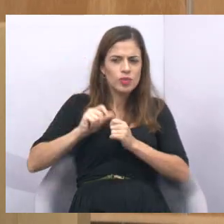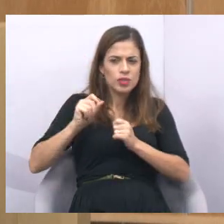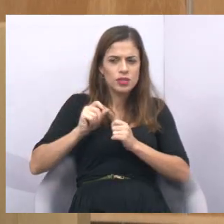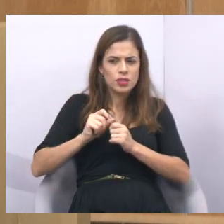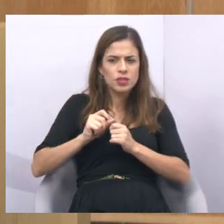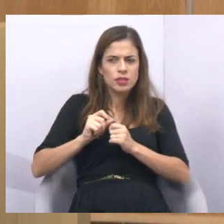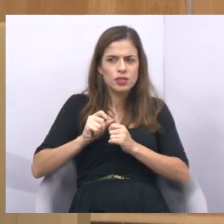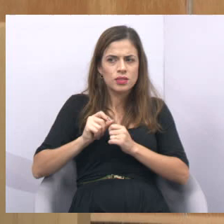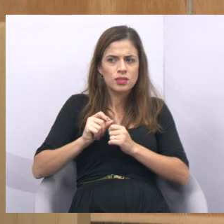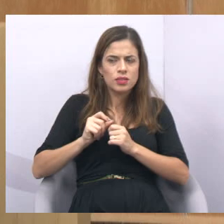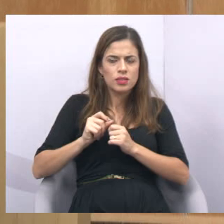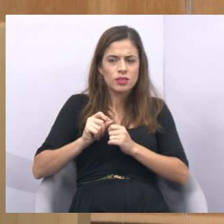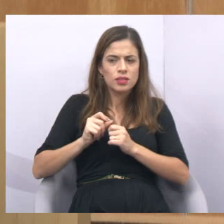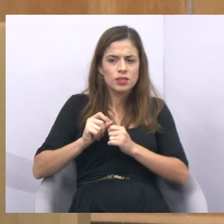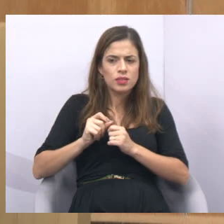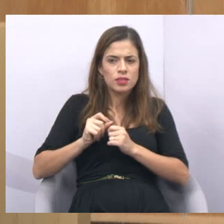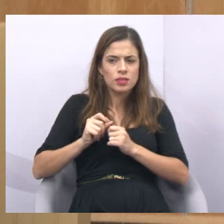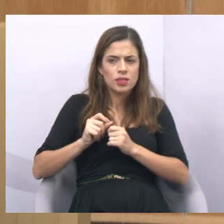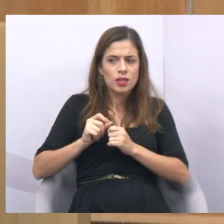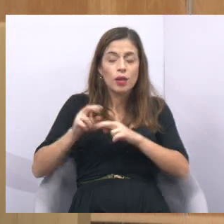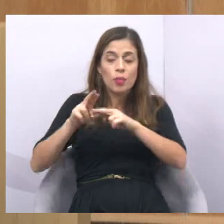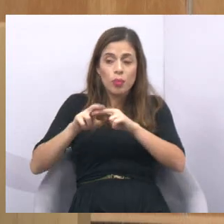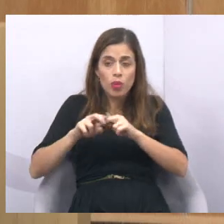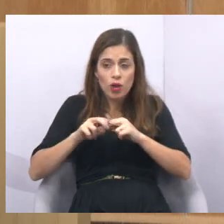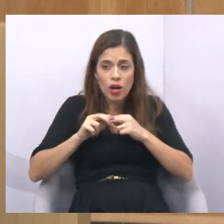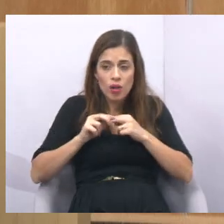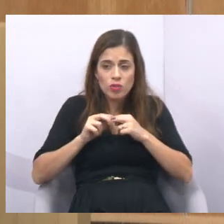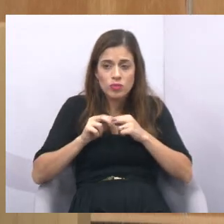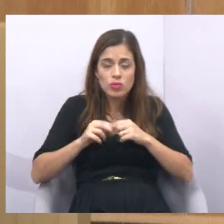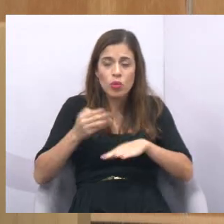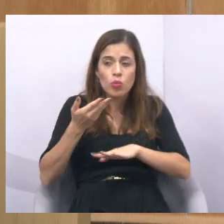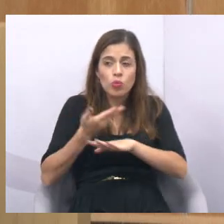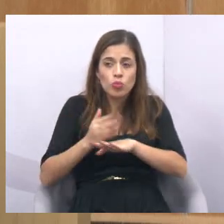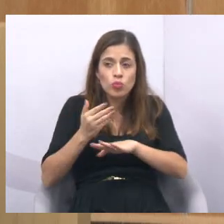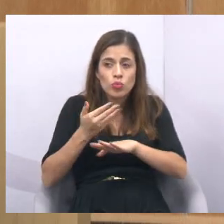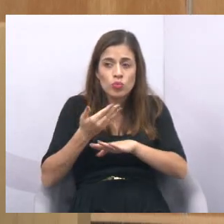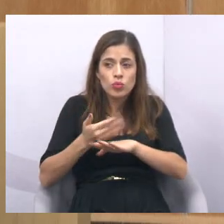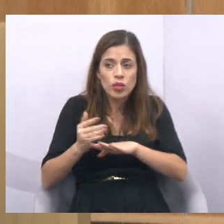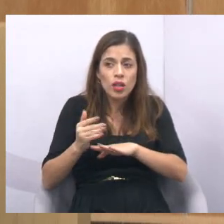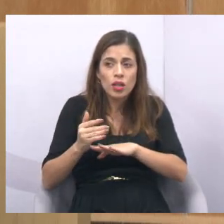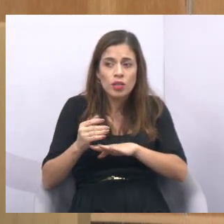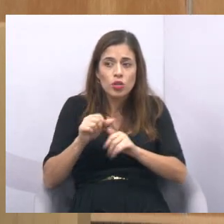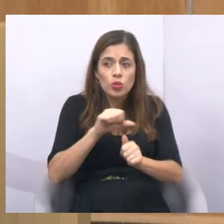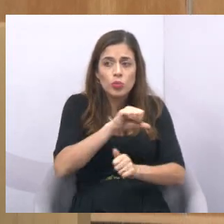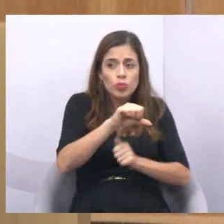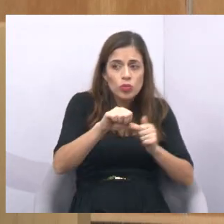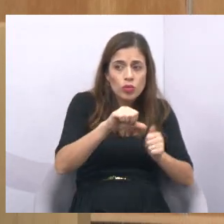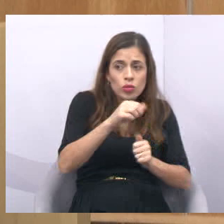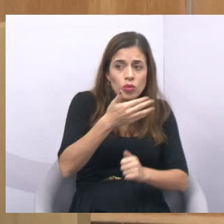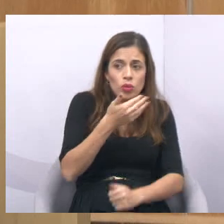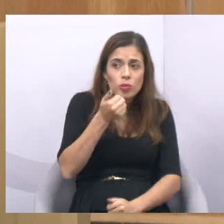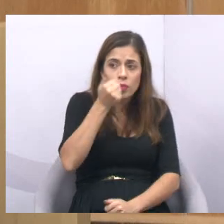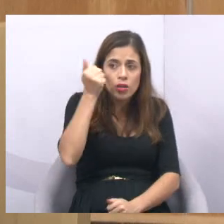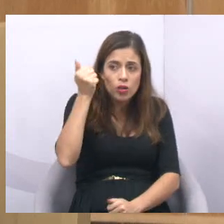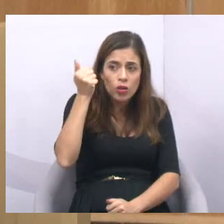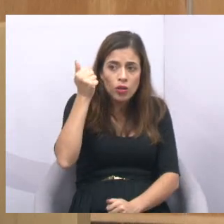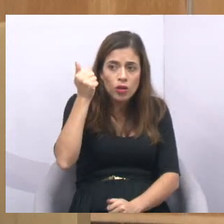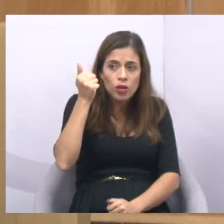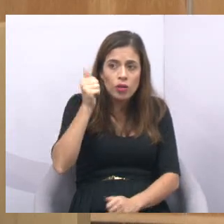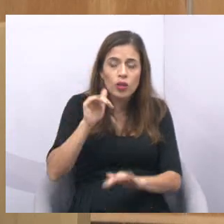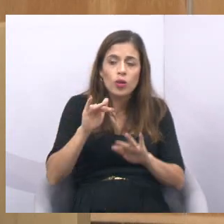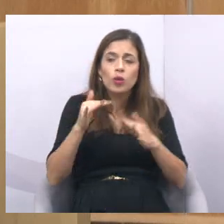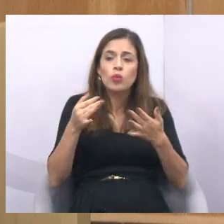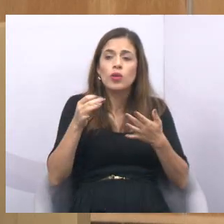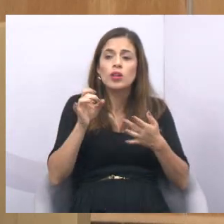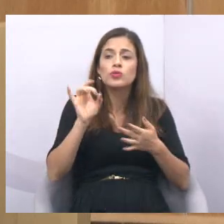eu devo a um técnico que me fez ficar uma pessoa melhor quando eu já